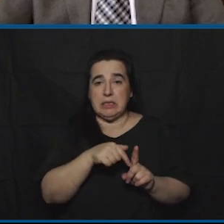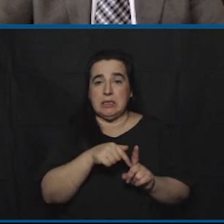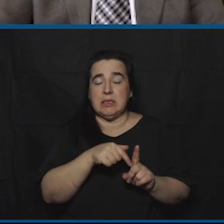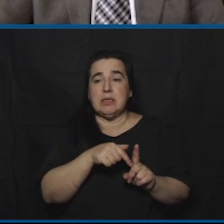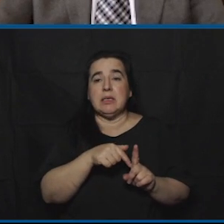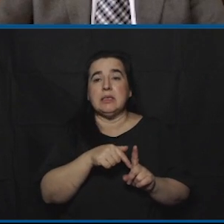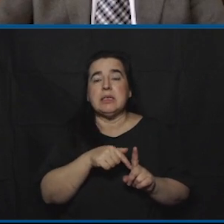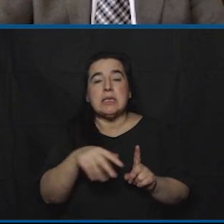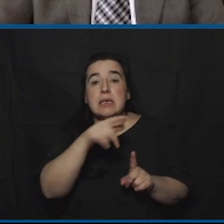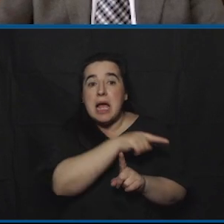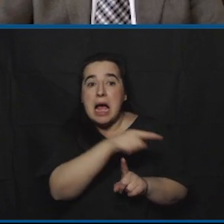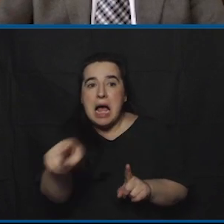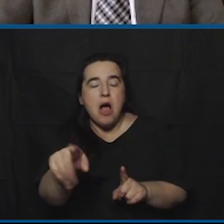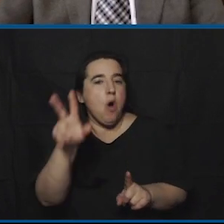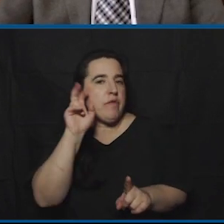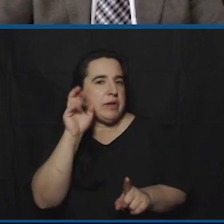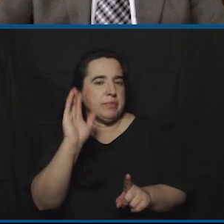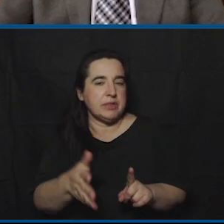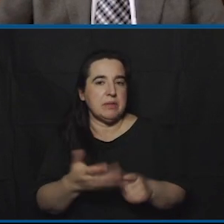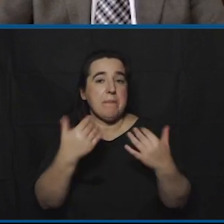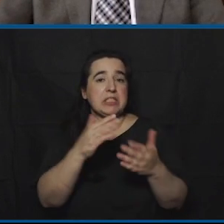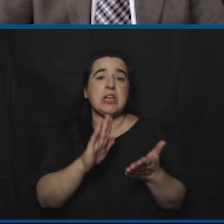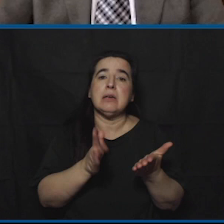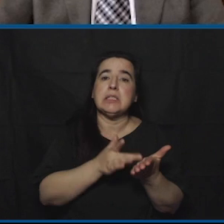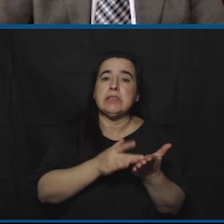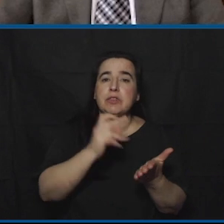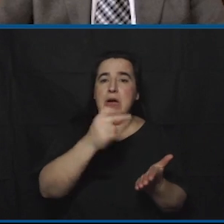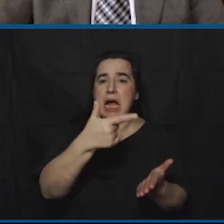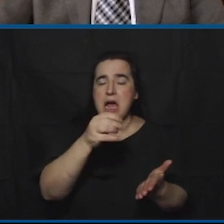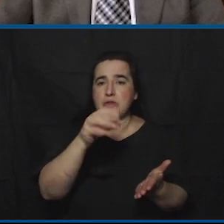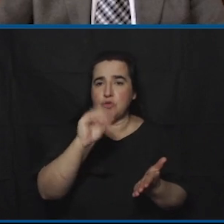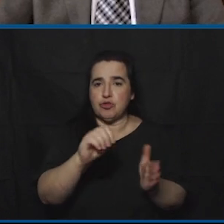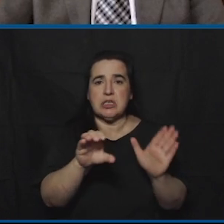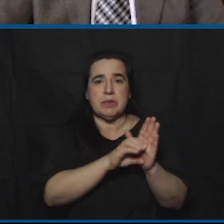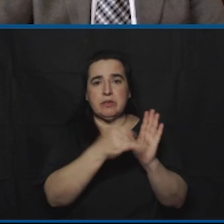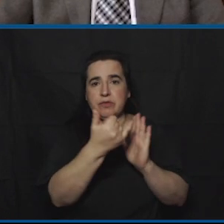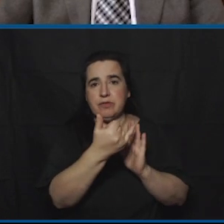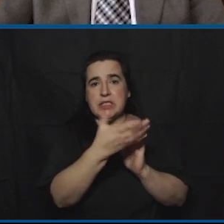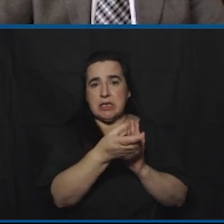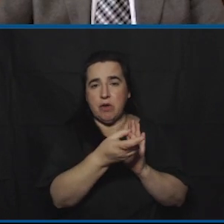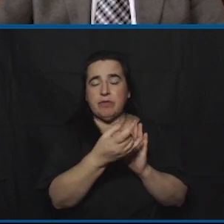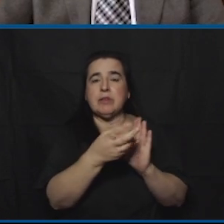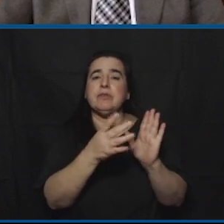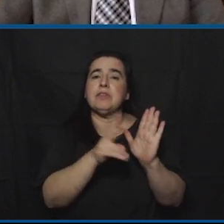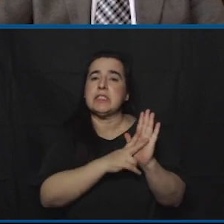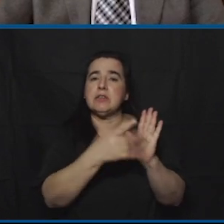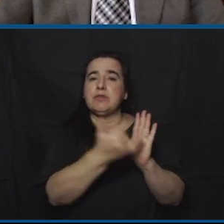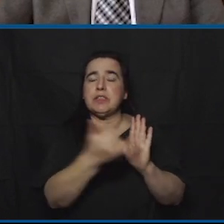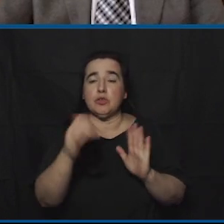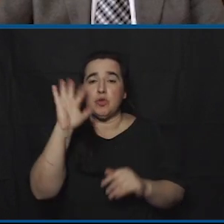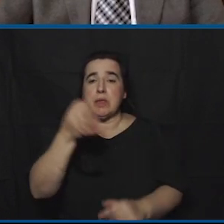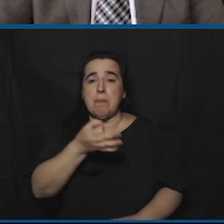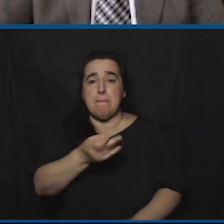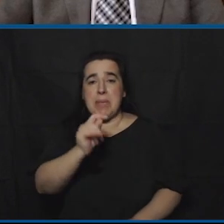nós vamos ao livro de Atos, no capítulo 3, 19 a 22, quando Pedro faz o seu discurso, ele vai